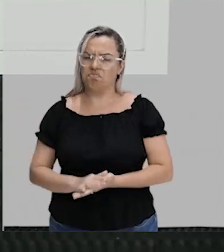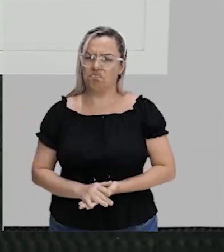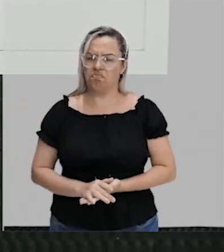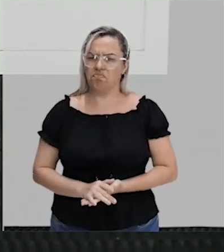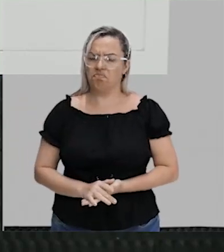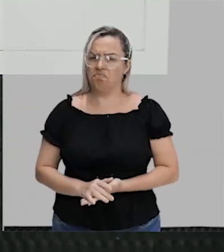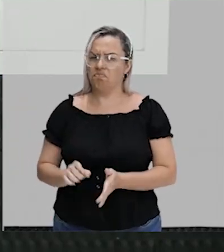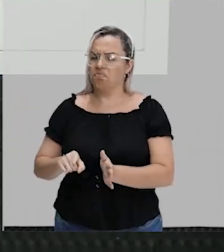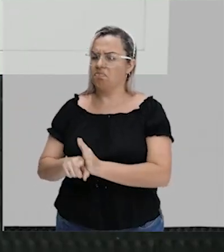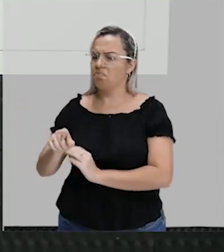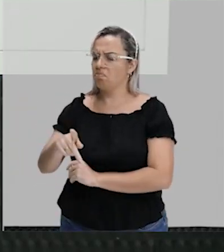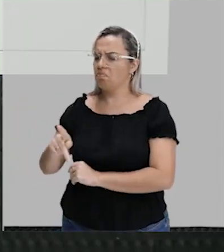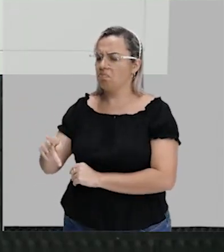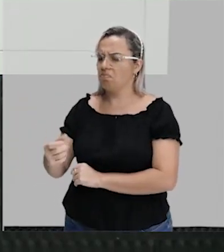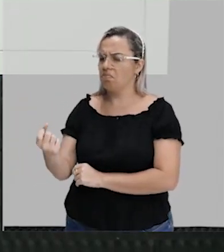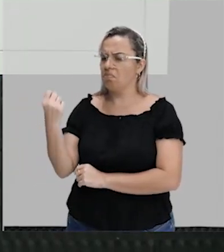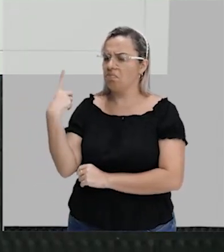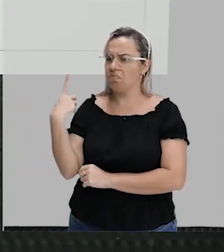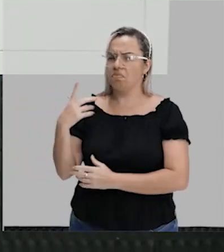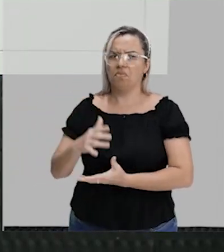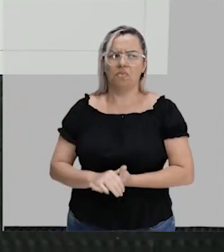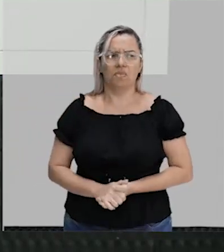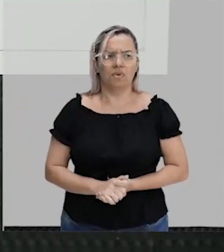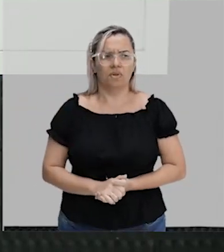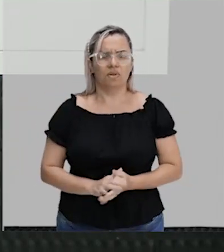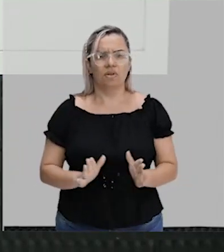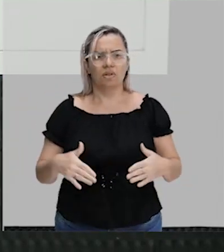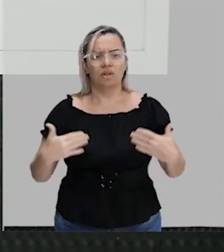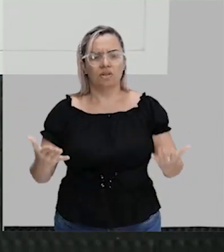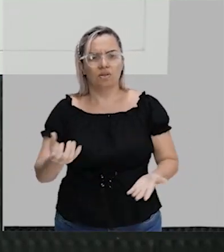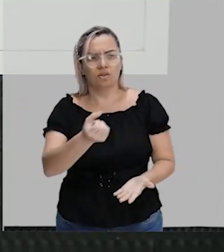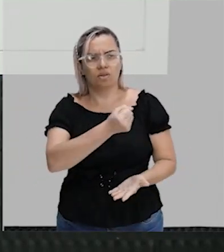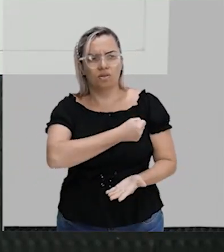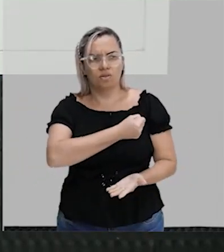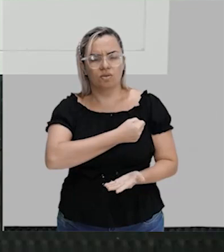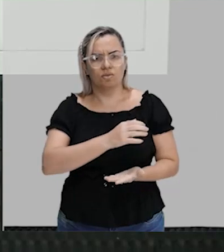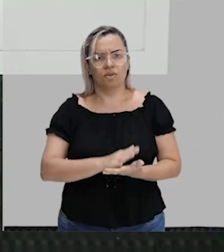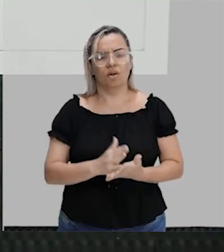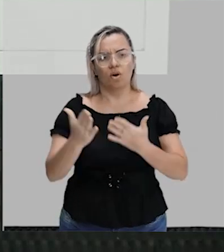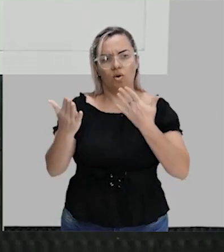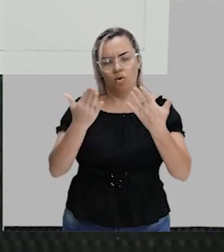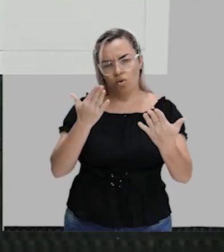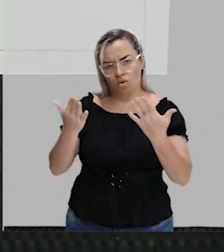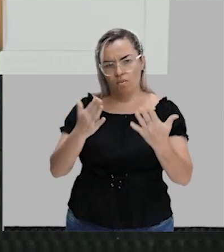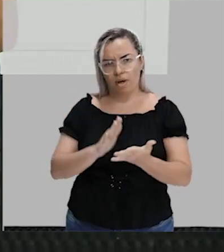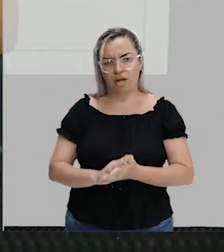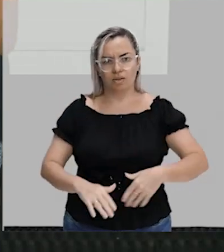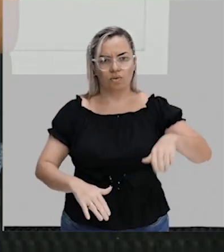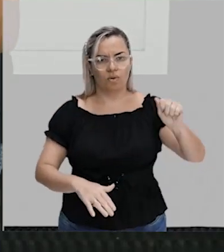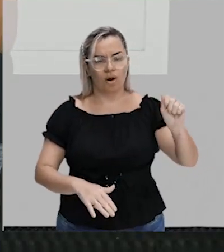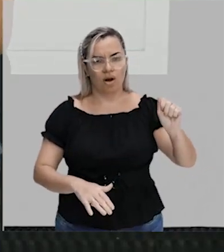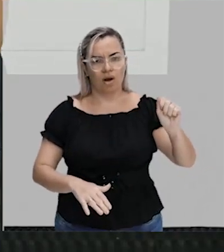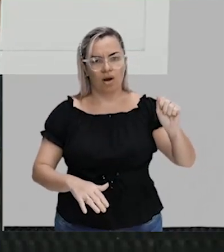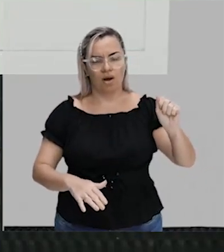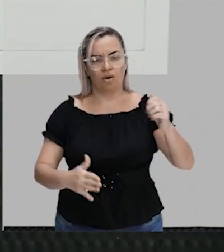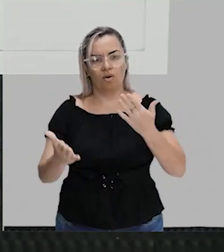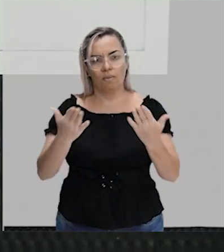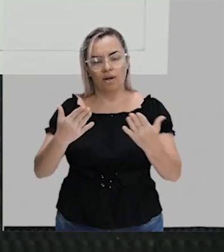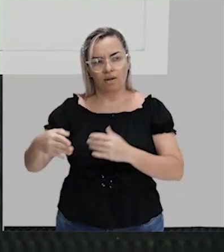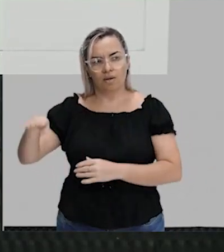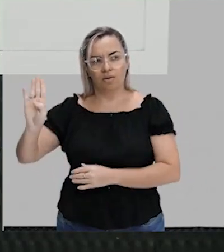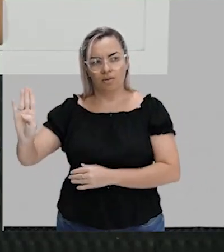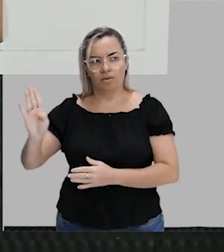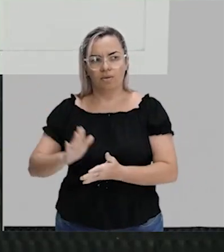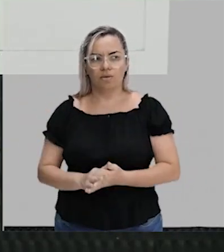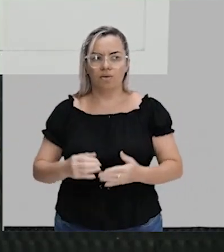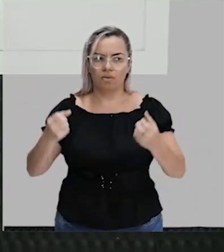será que esse elemento aqui é igual a esse ó para que essa matriz A e B seja iguais eu